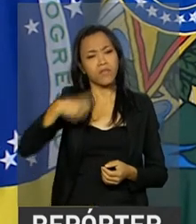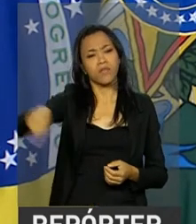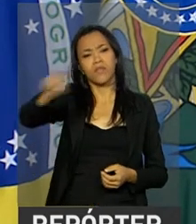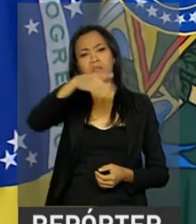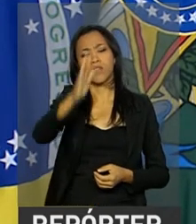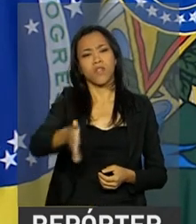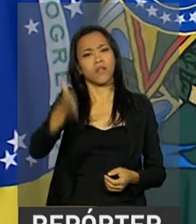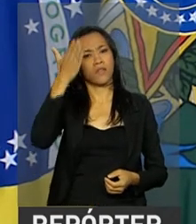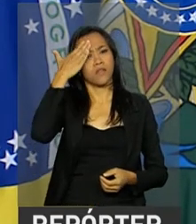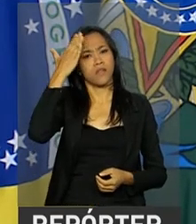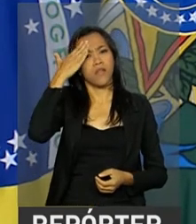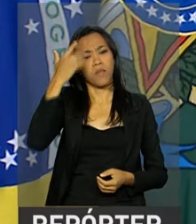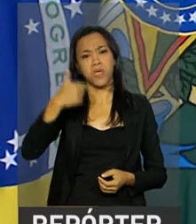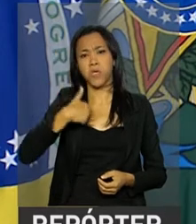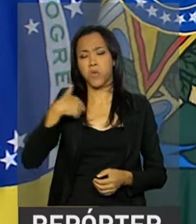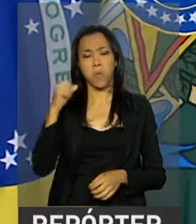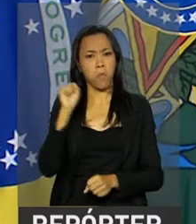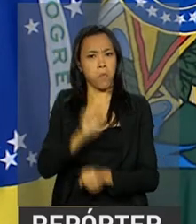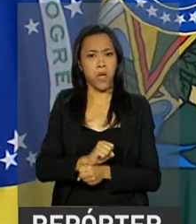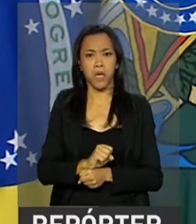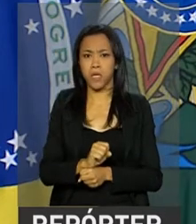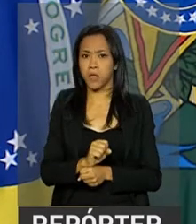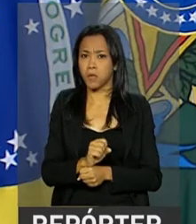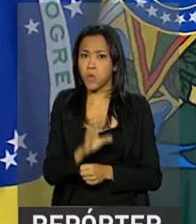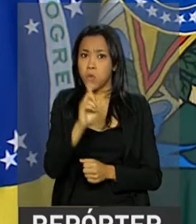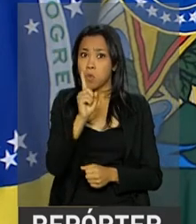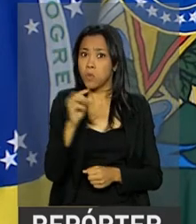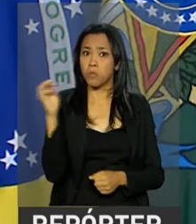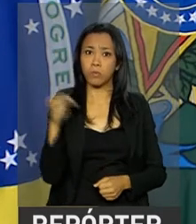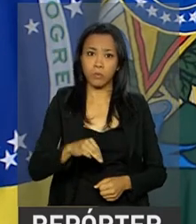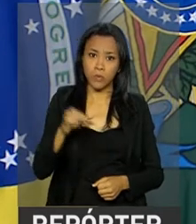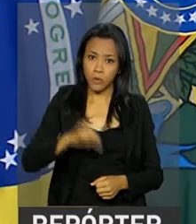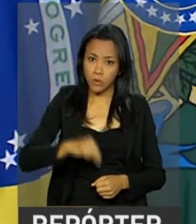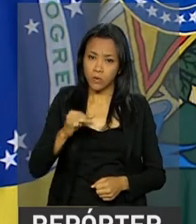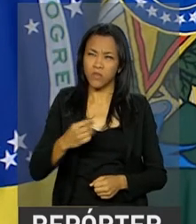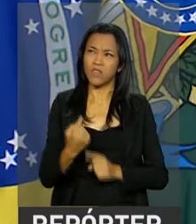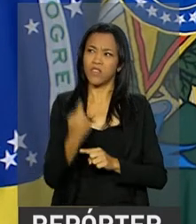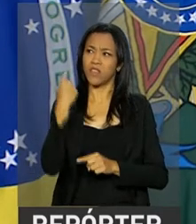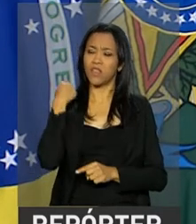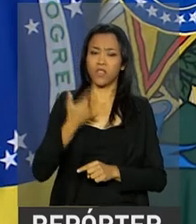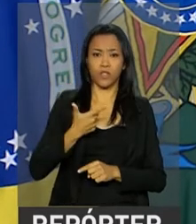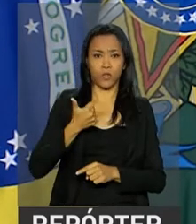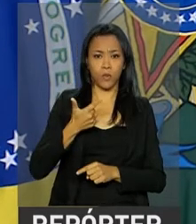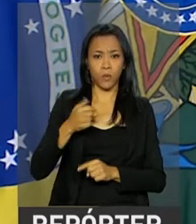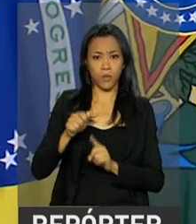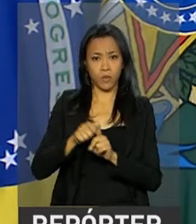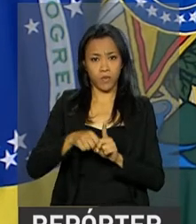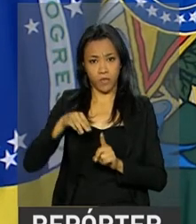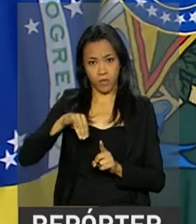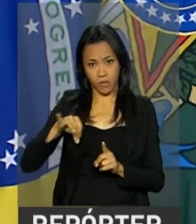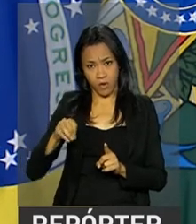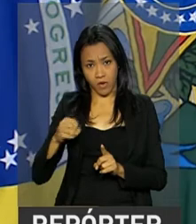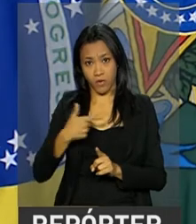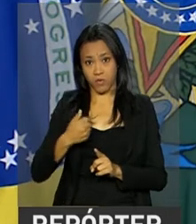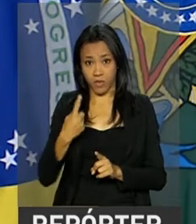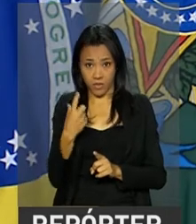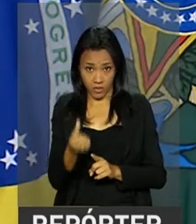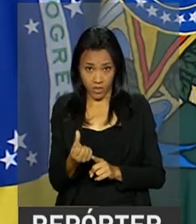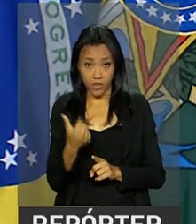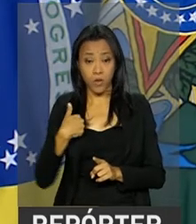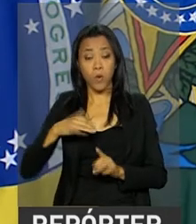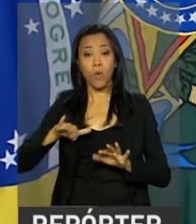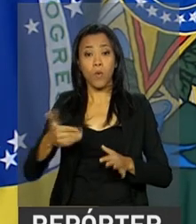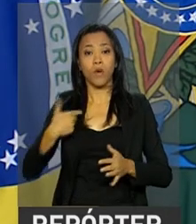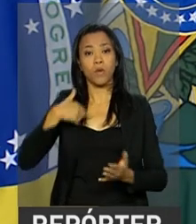eu não parei um minuto sequer desde 12 de bairros de 2016 quando assumiu o governo